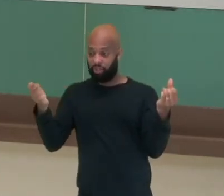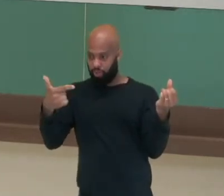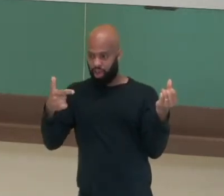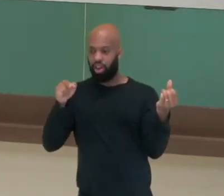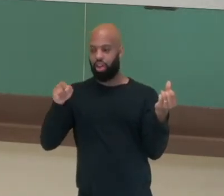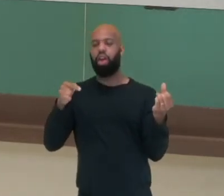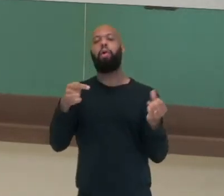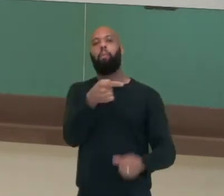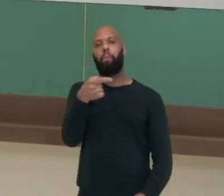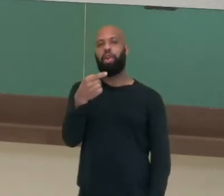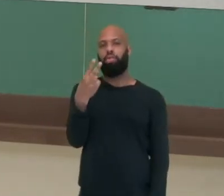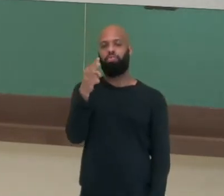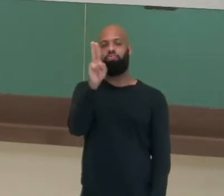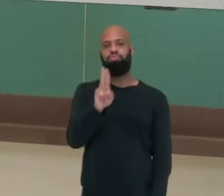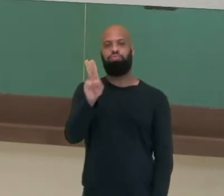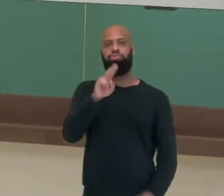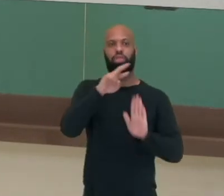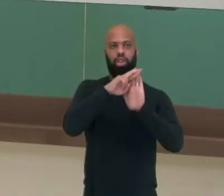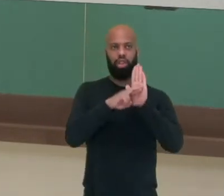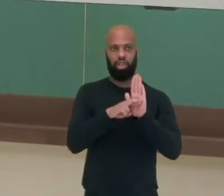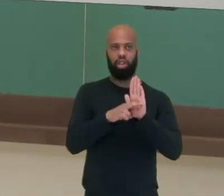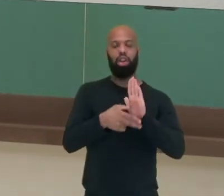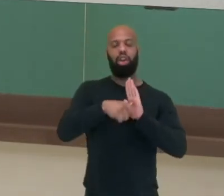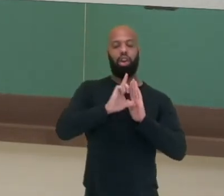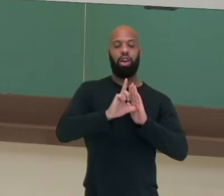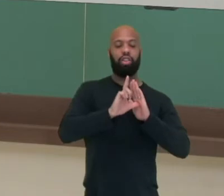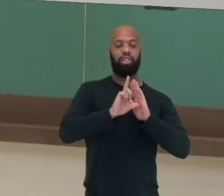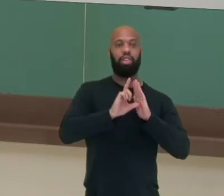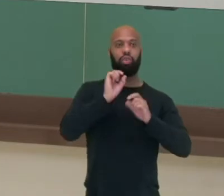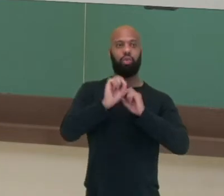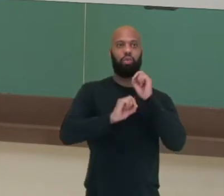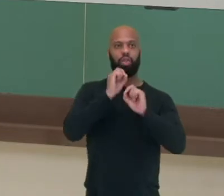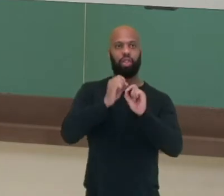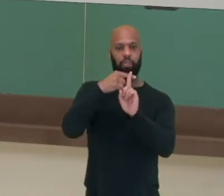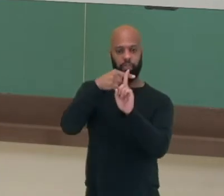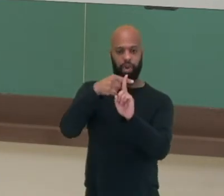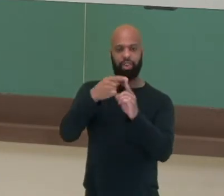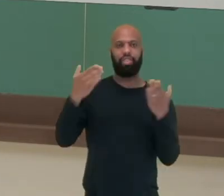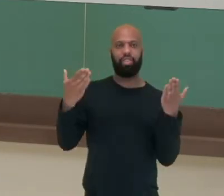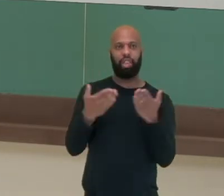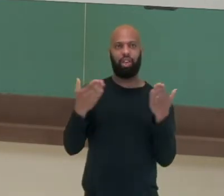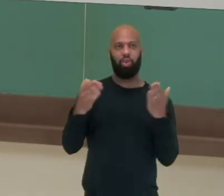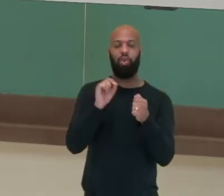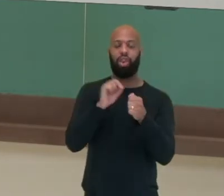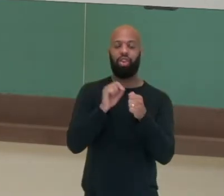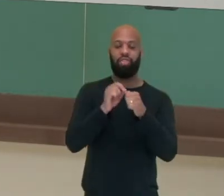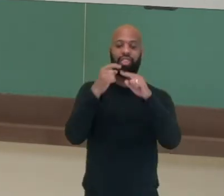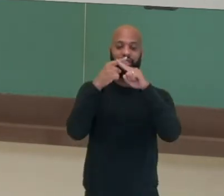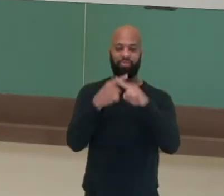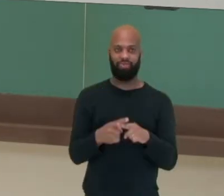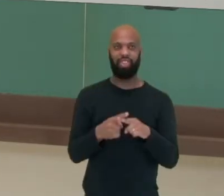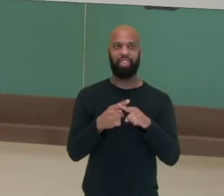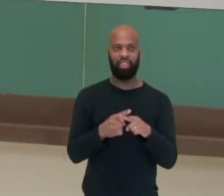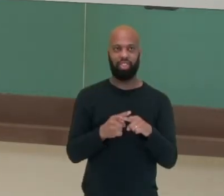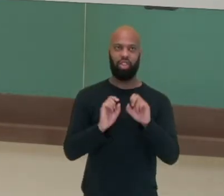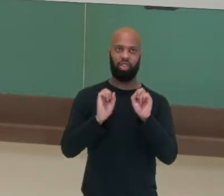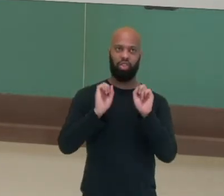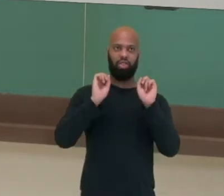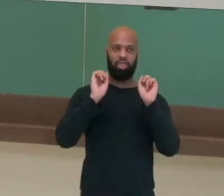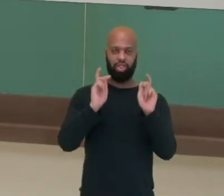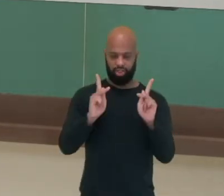log. Então, estava multiplicando, eu vou colocar o logaritmo na base 21 em evidência e vou